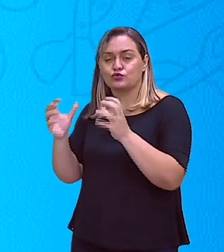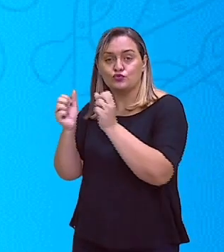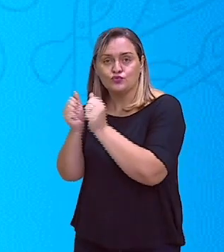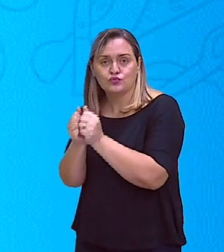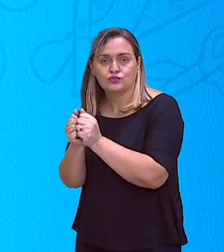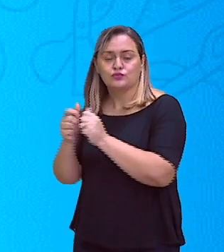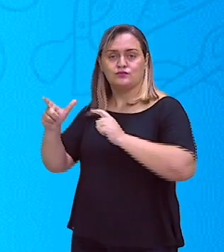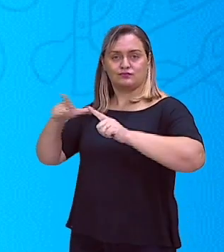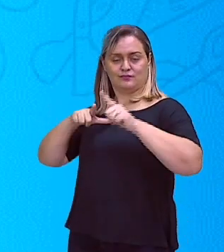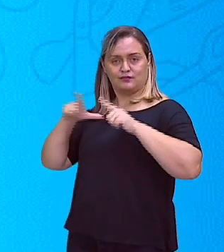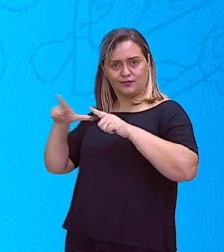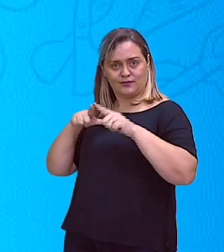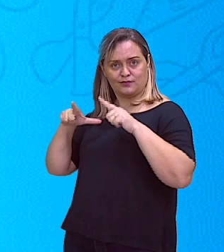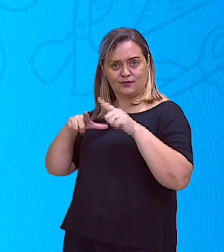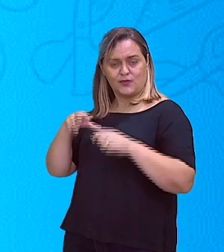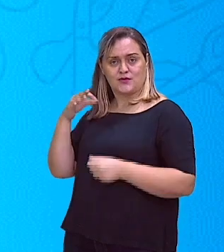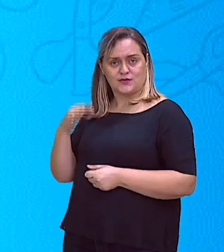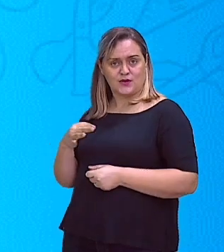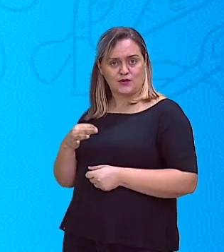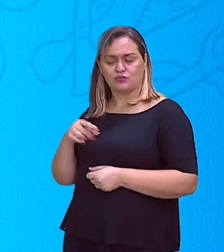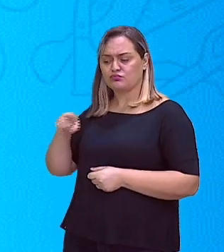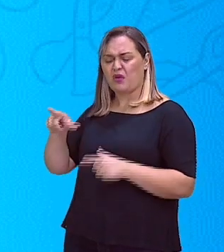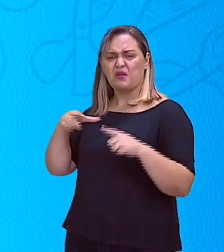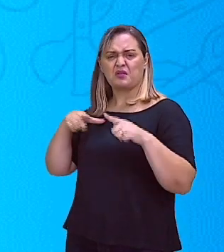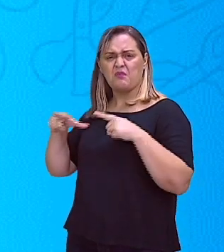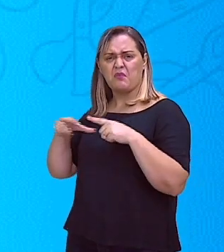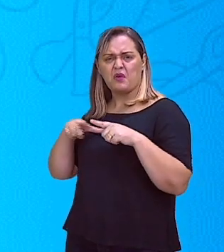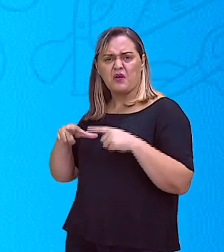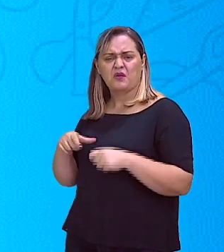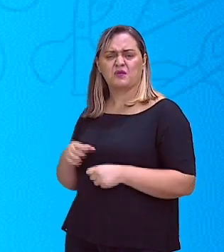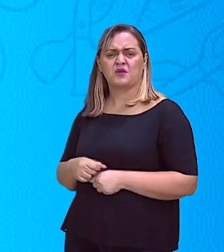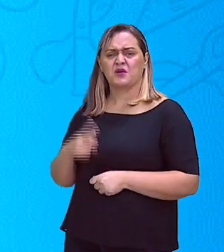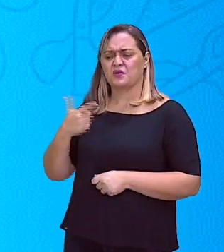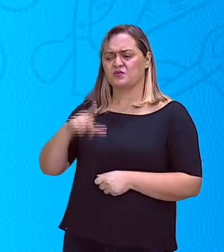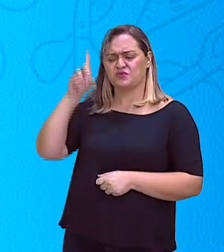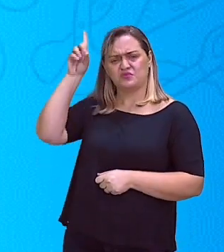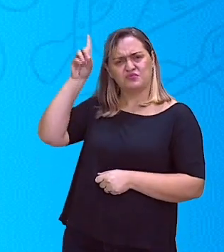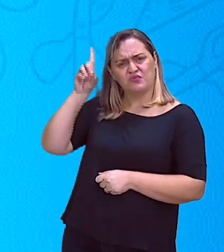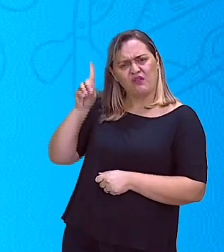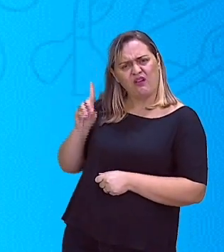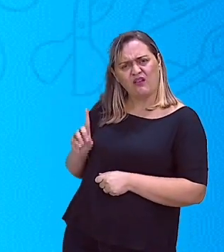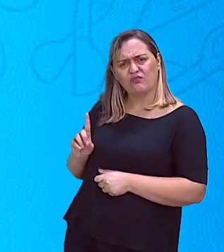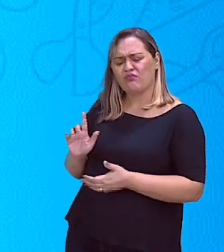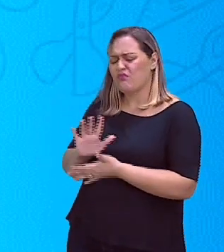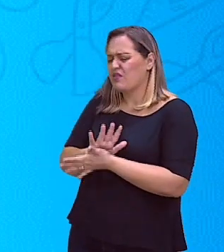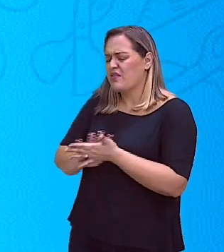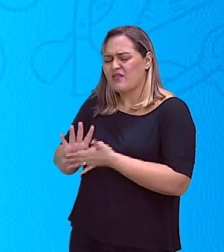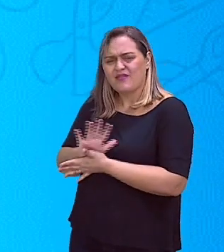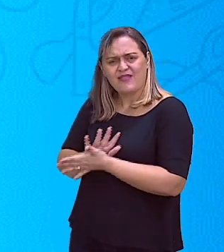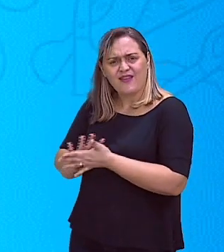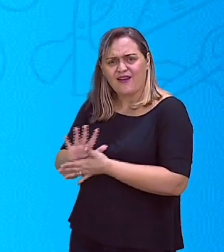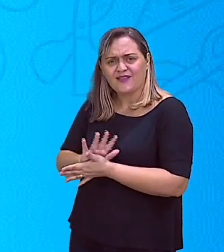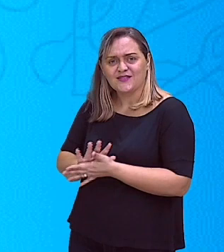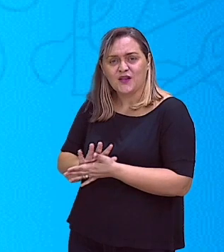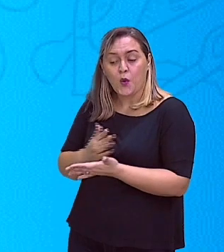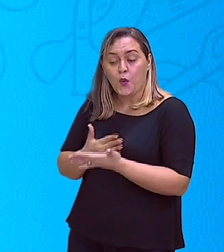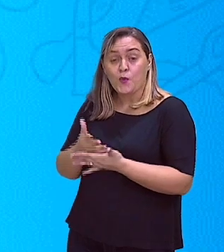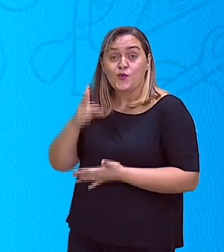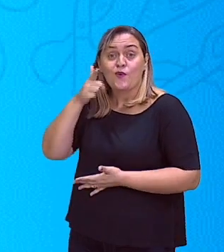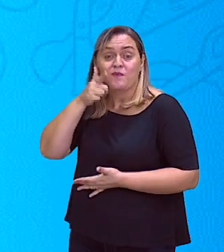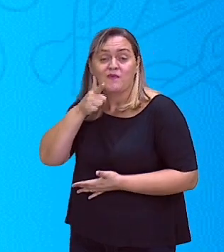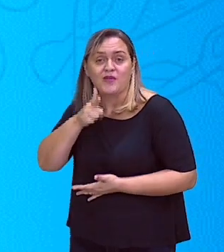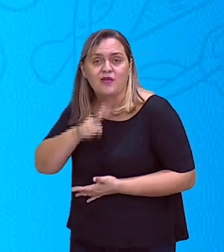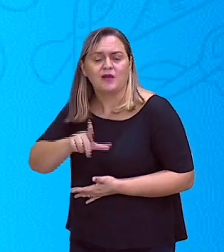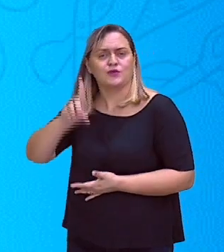os trabalhadores que não tinham benefício nenhum direitos nenhum nenhuma reconhecido ganha